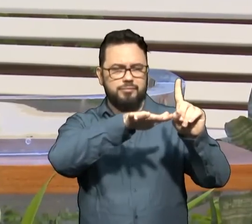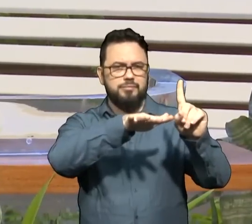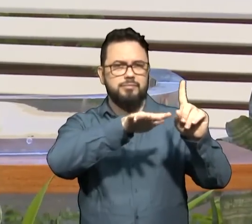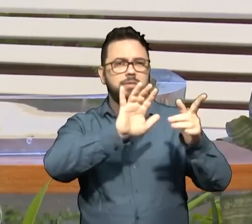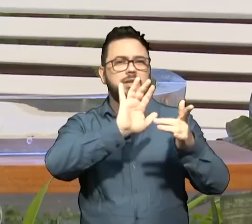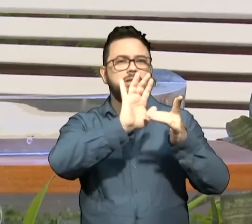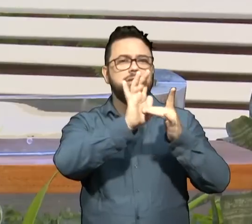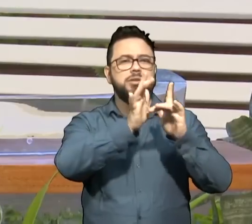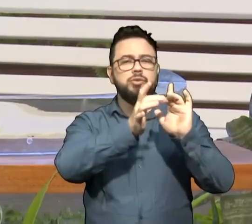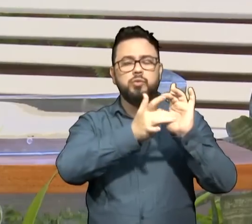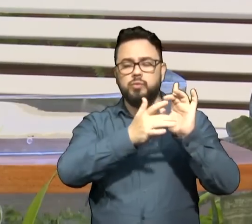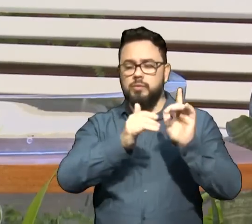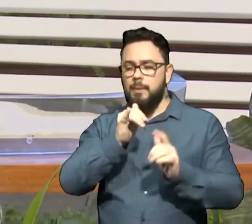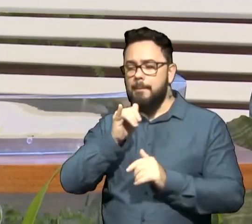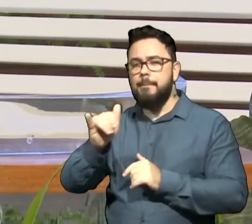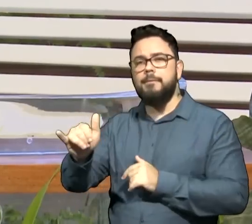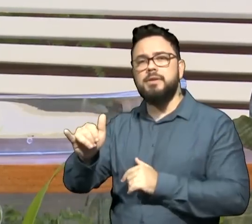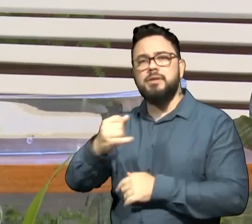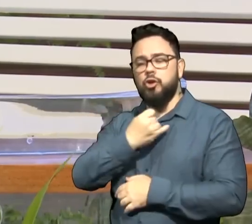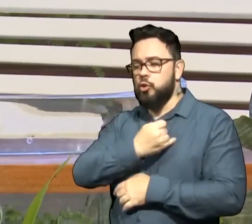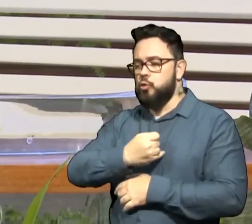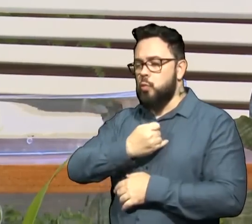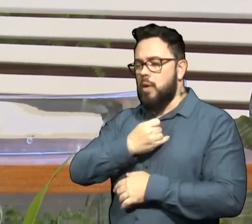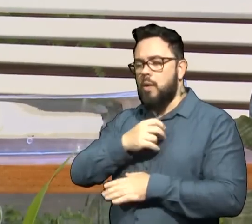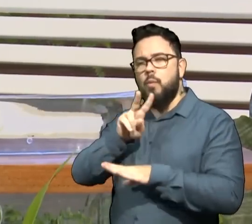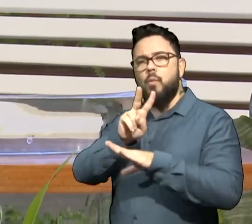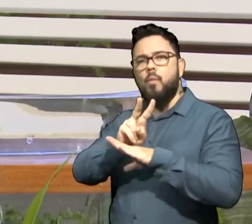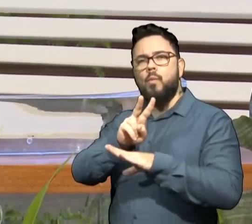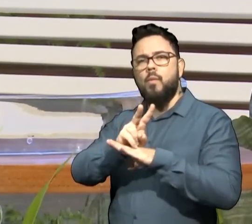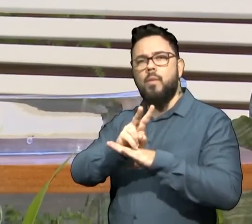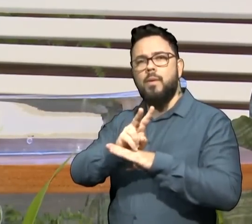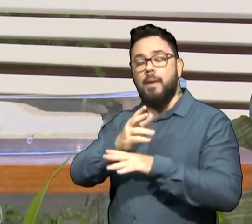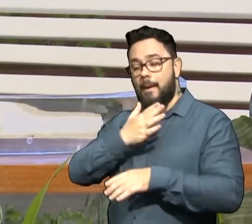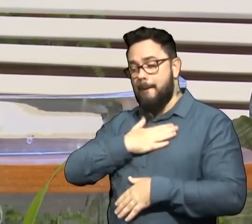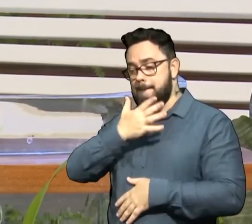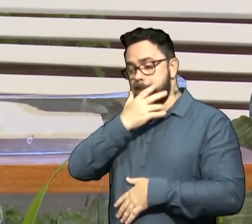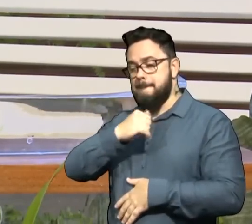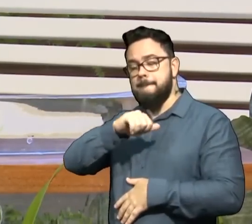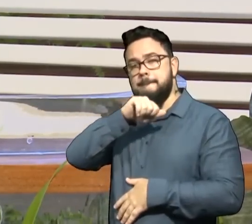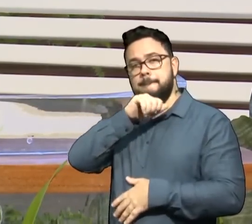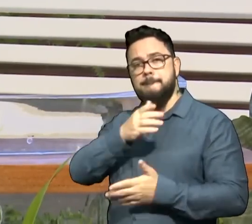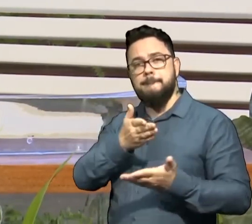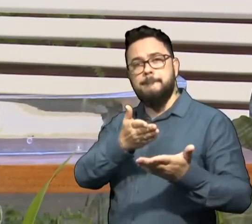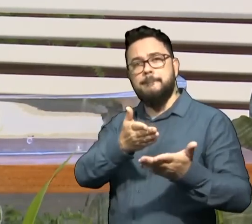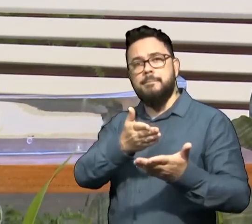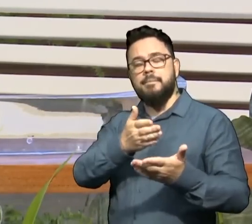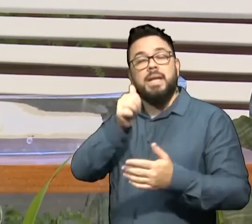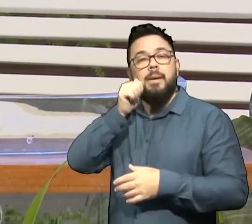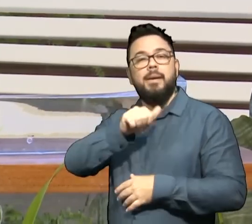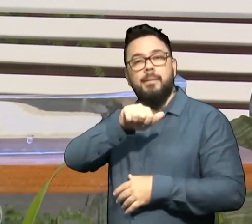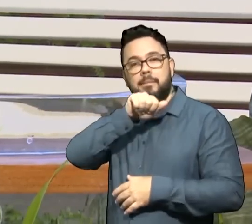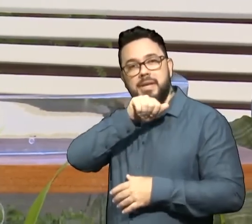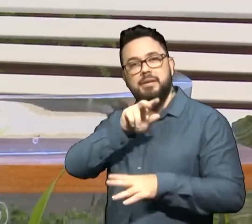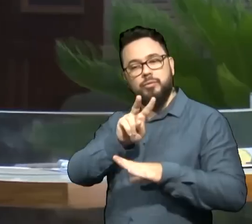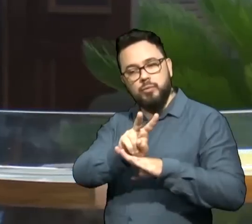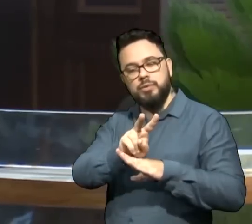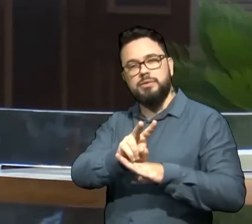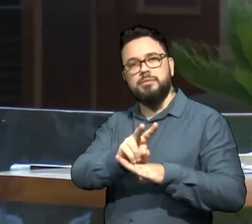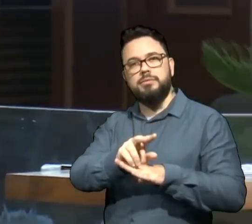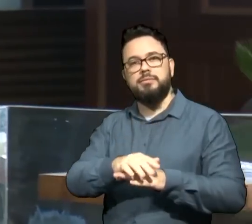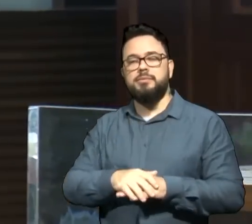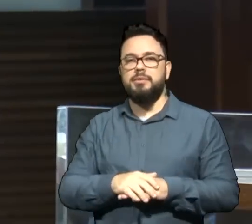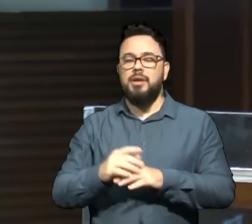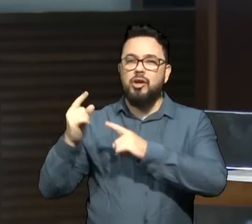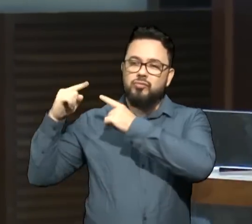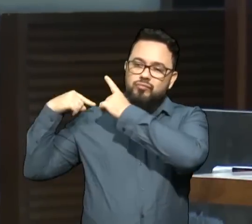a João para cuidar de Maria da mãe de Jesus e de acordo realmente com a tradição João foi o que